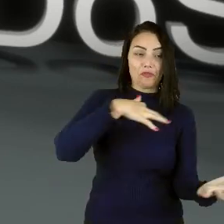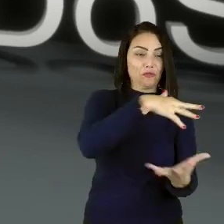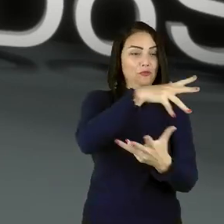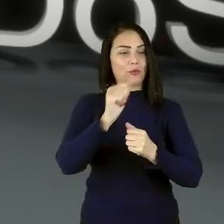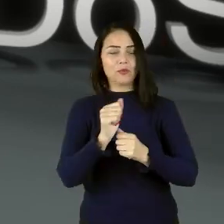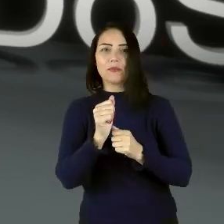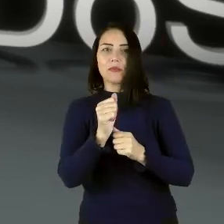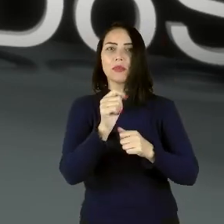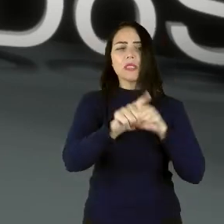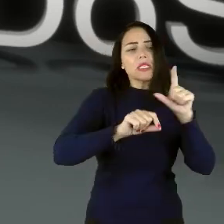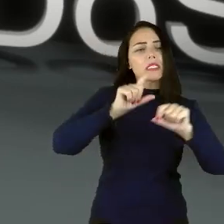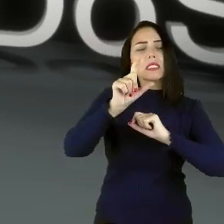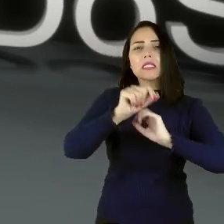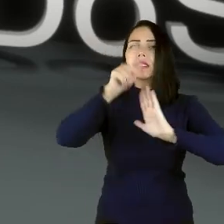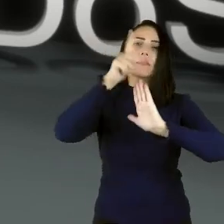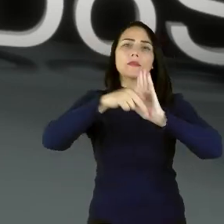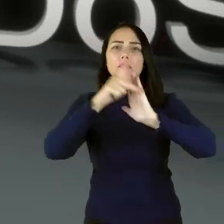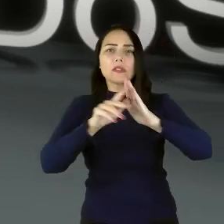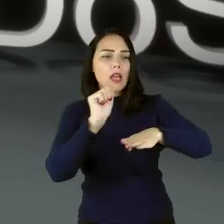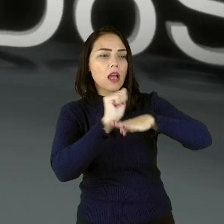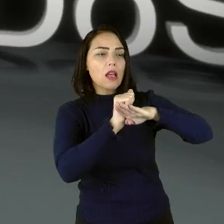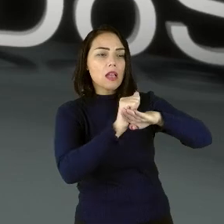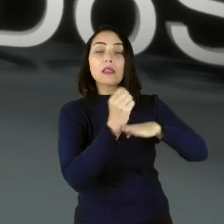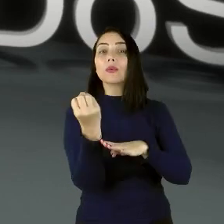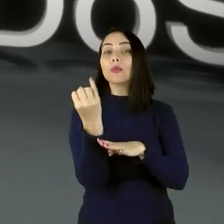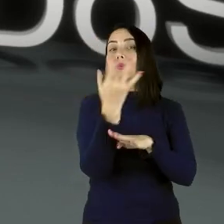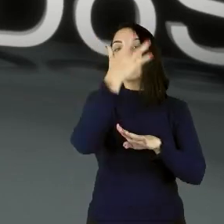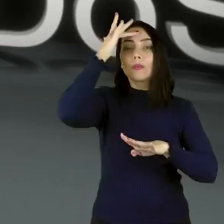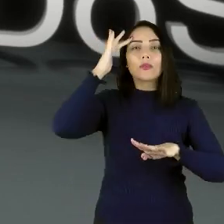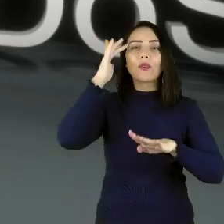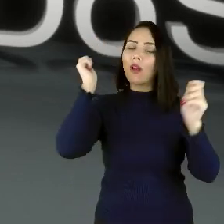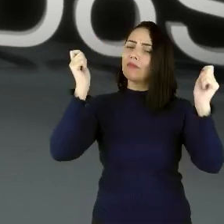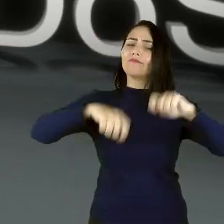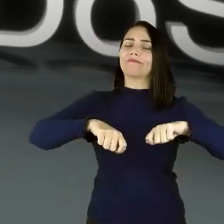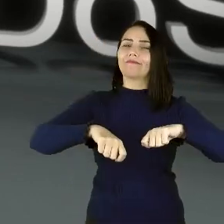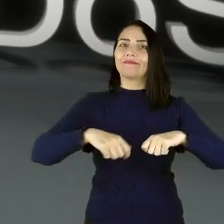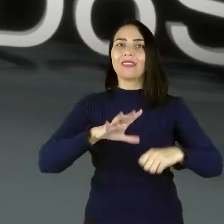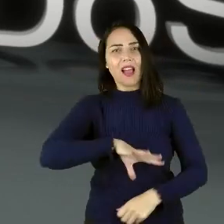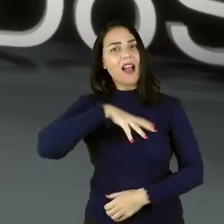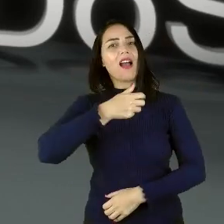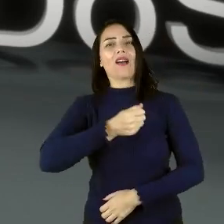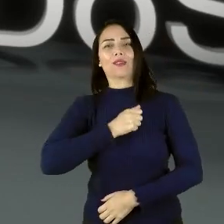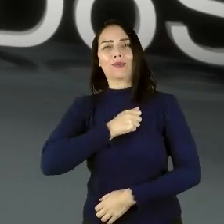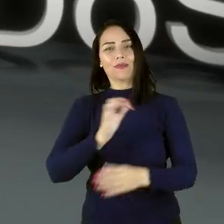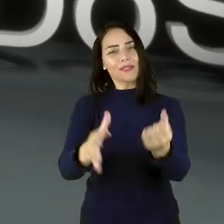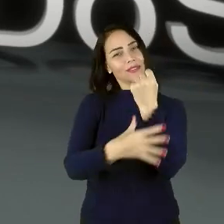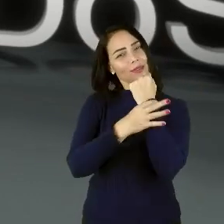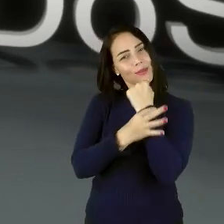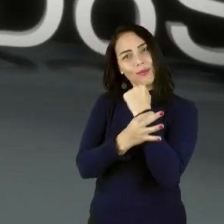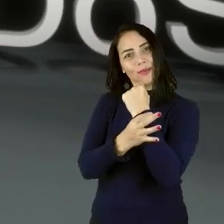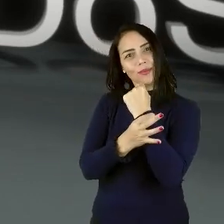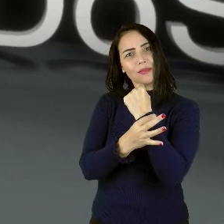utilizando critérios de projeto que buscam atender ao maior número de pessoas possível, com autonomia e